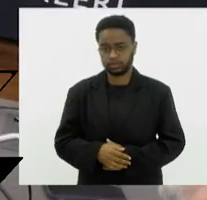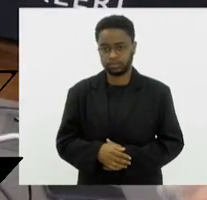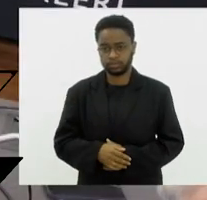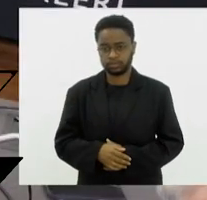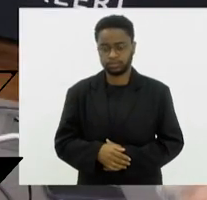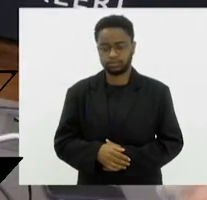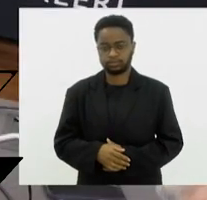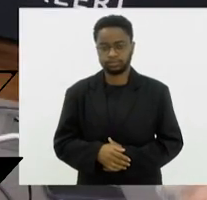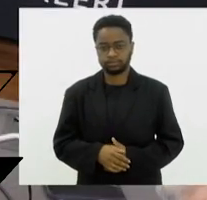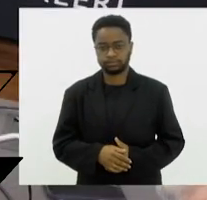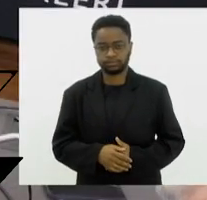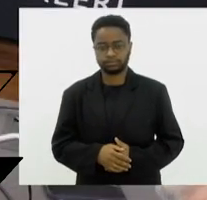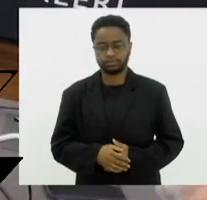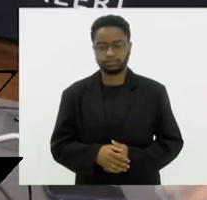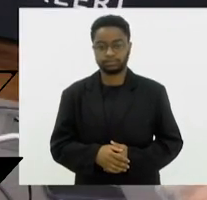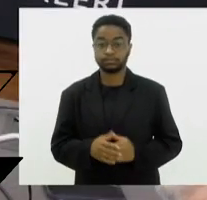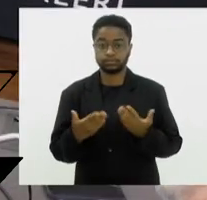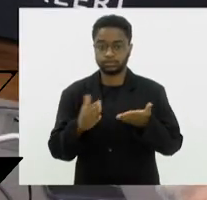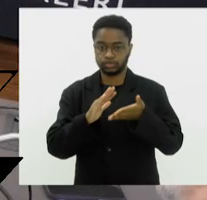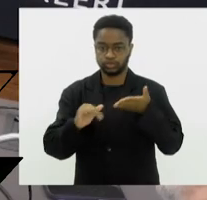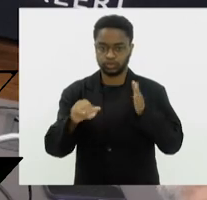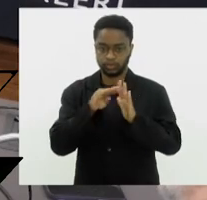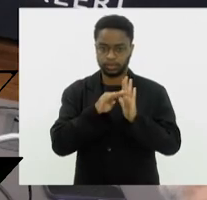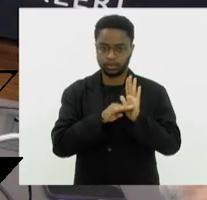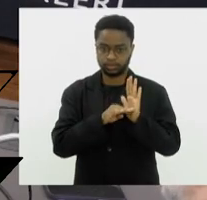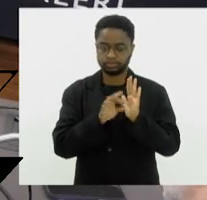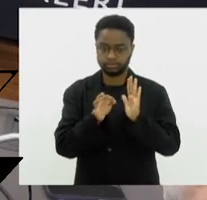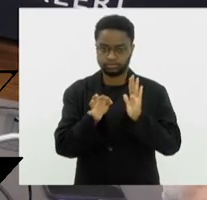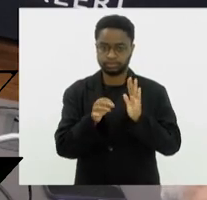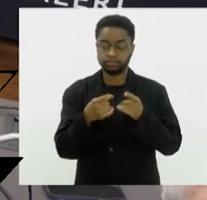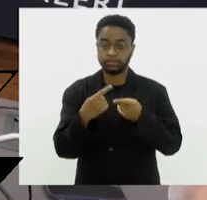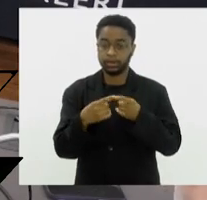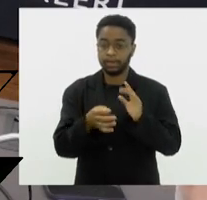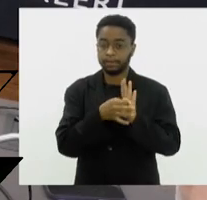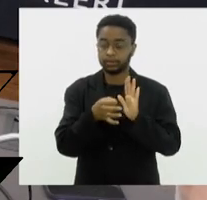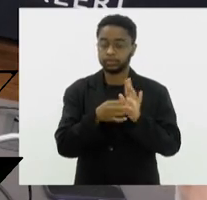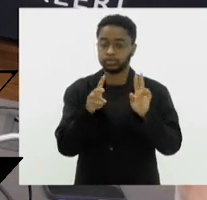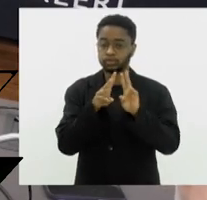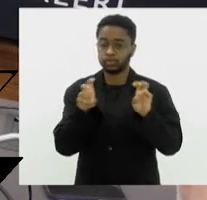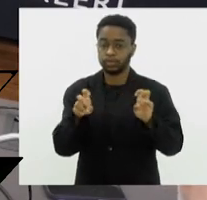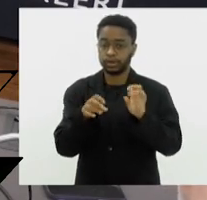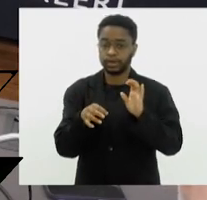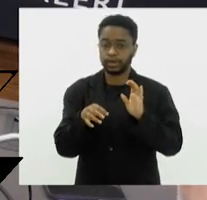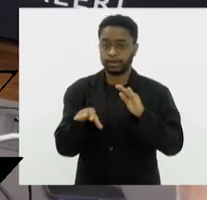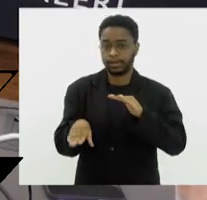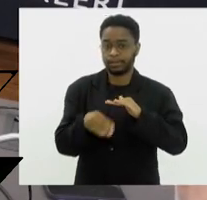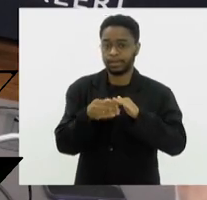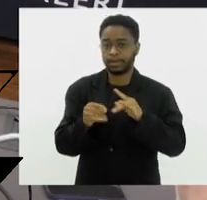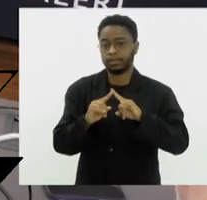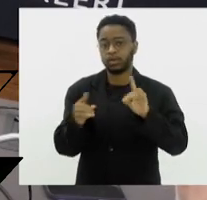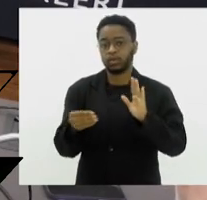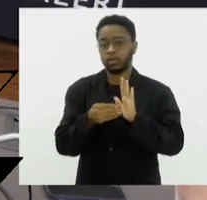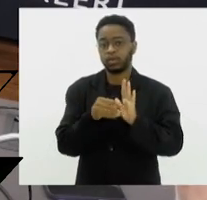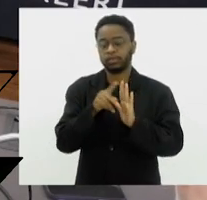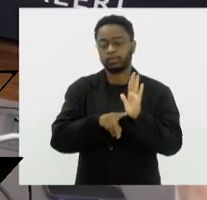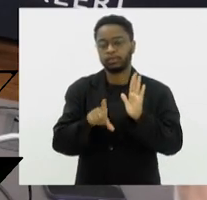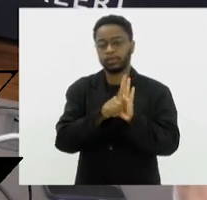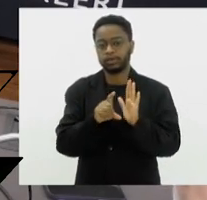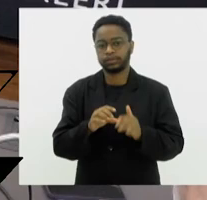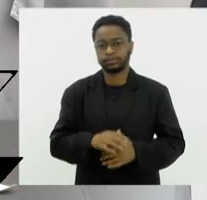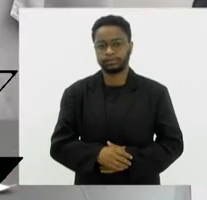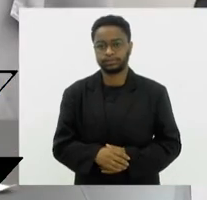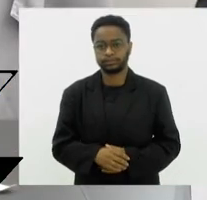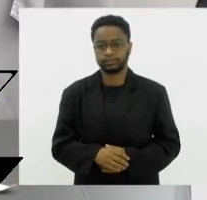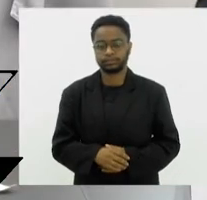um equívoco. Então está retirado. Está retirado. Que na verdade era parecer sobre as emendas. Sobre as emendas. Deu ao projeto.